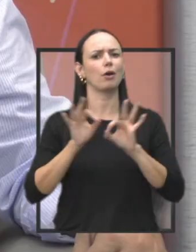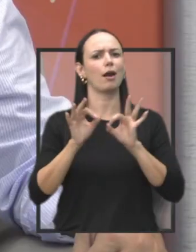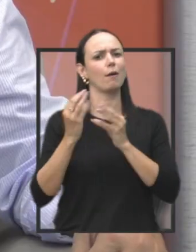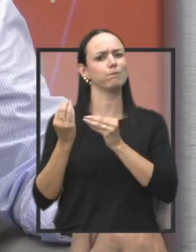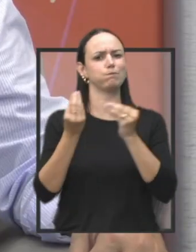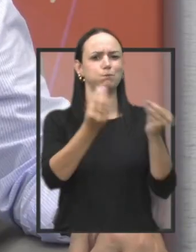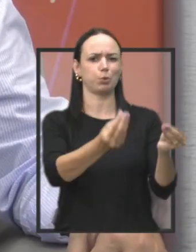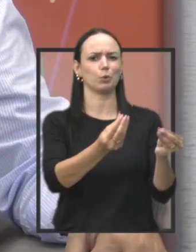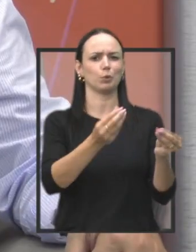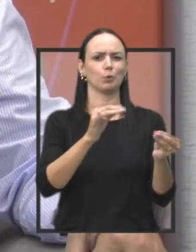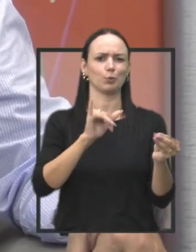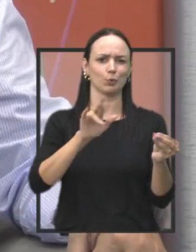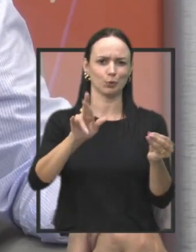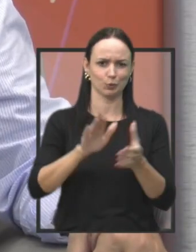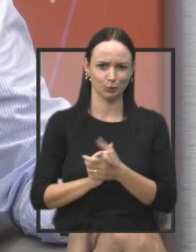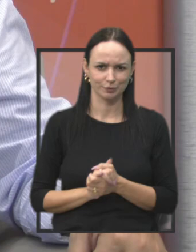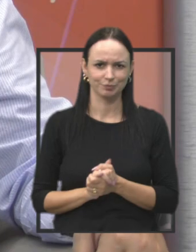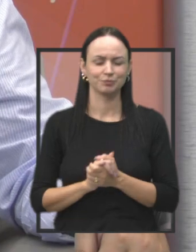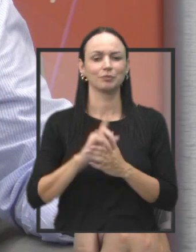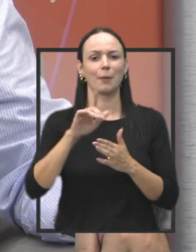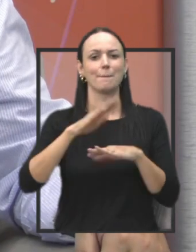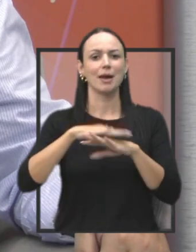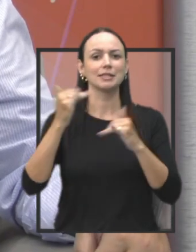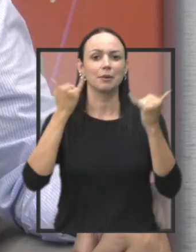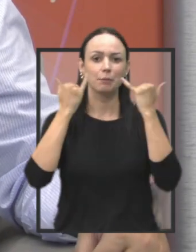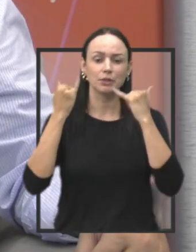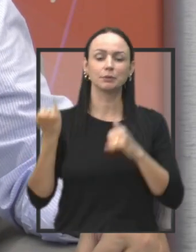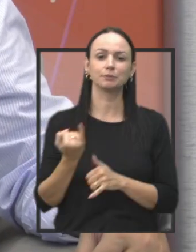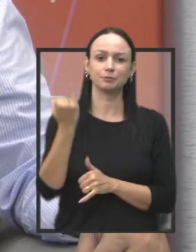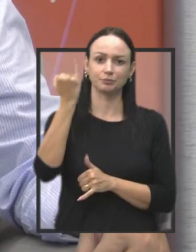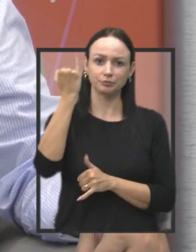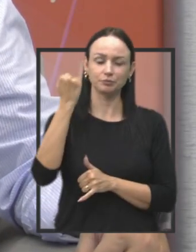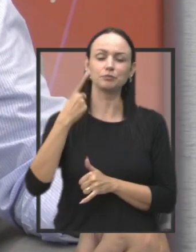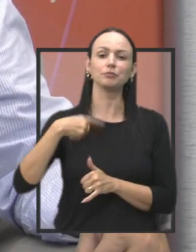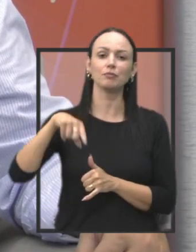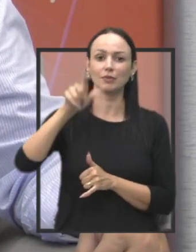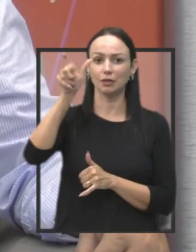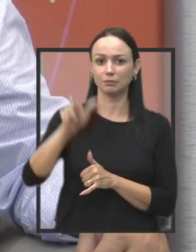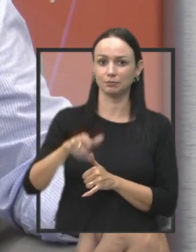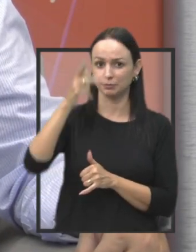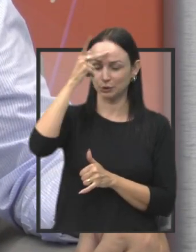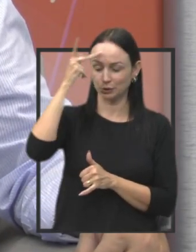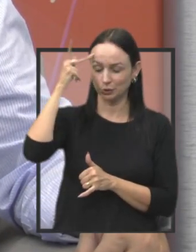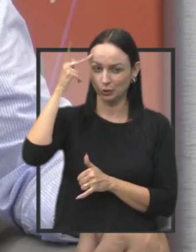dúvida, essa é mais uma informação relevante para que os contribuintes